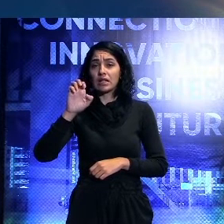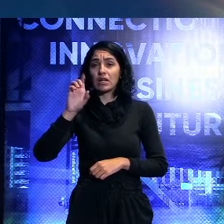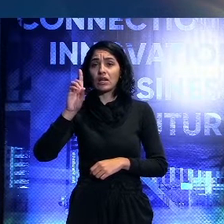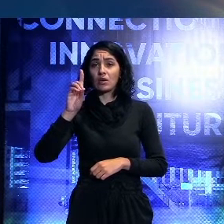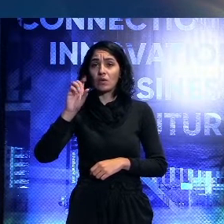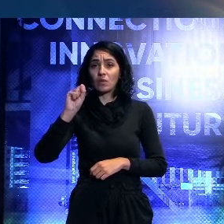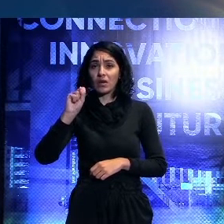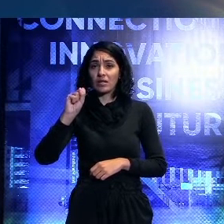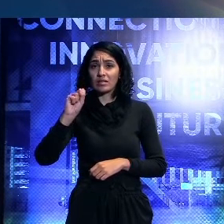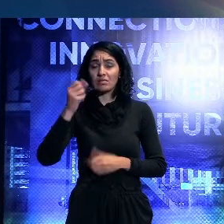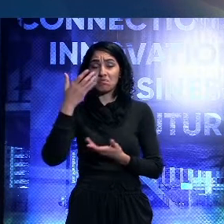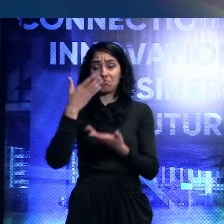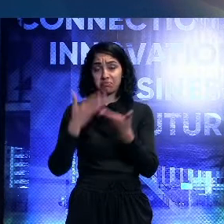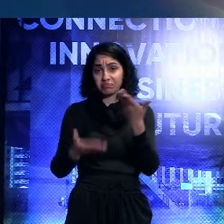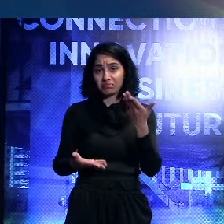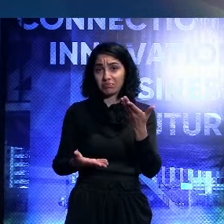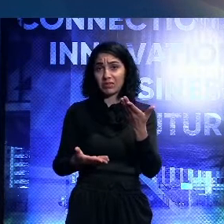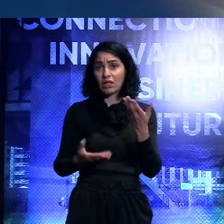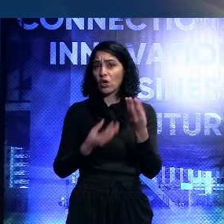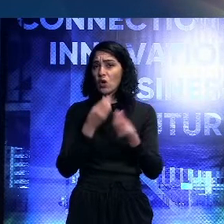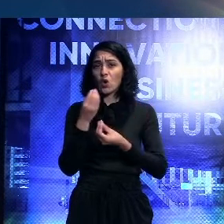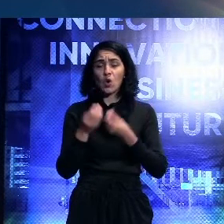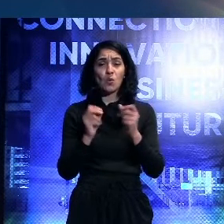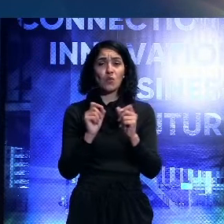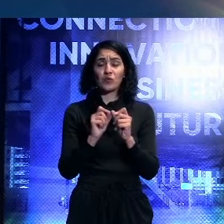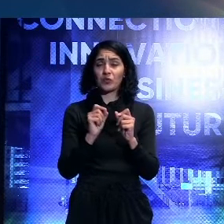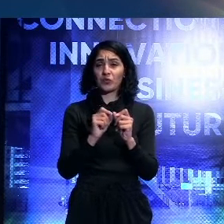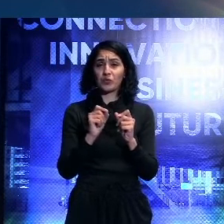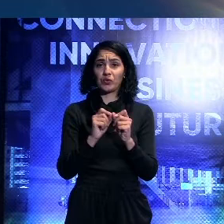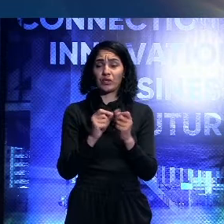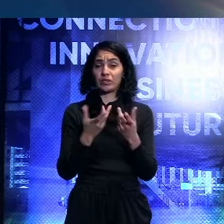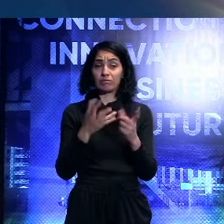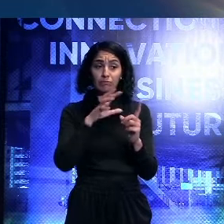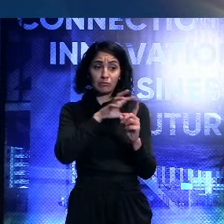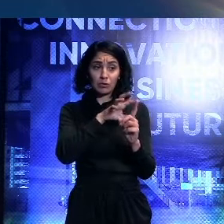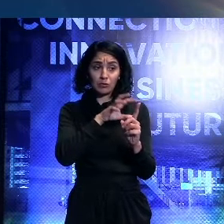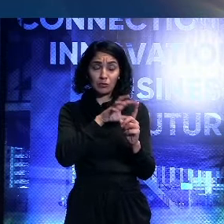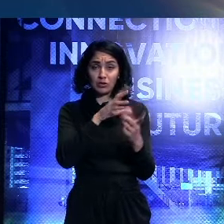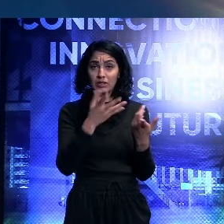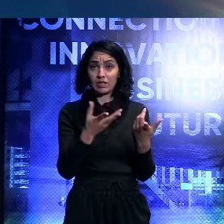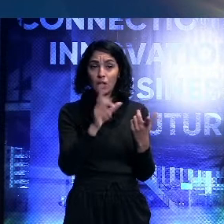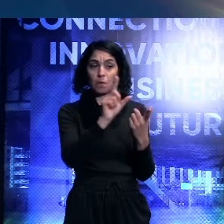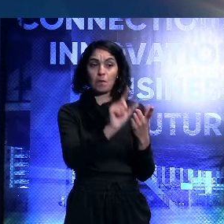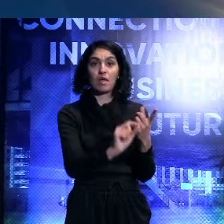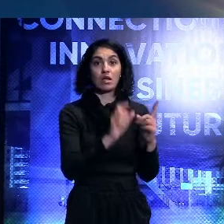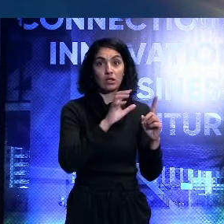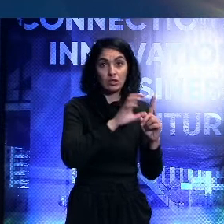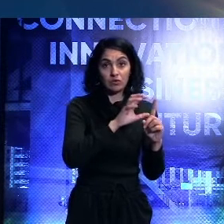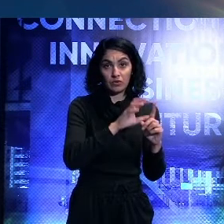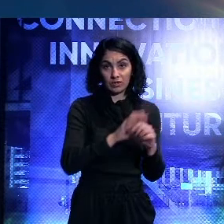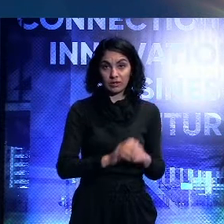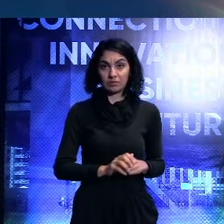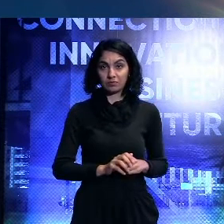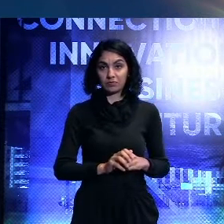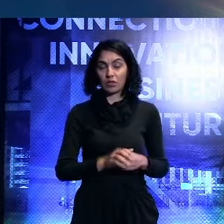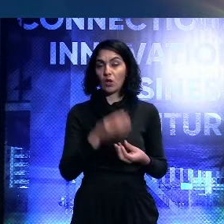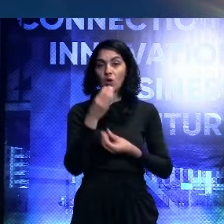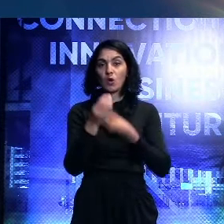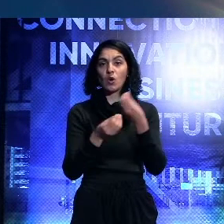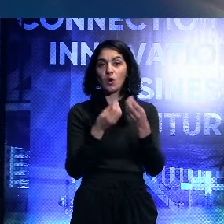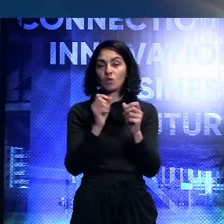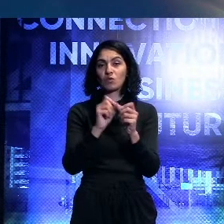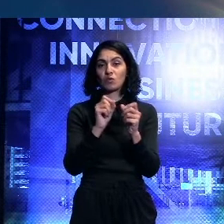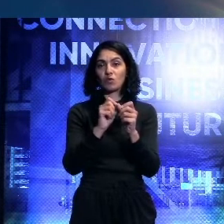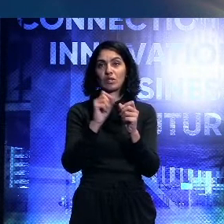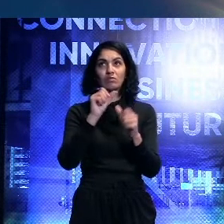para ir no dado mais frio e não impactar o meu cliente? Ou melhor, impactar menos? Né? Ao invés de não responder, eu responder um pouquinho